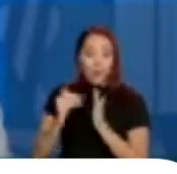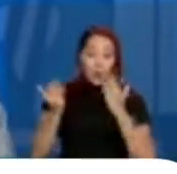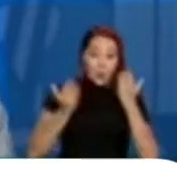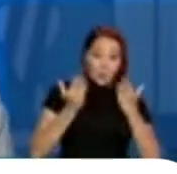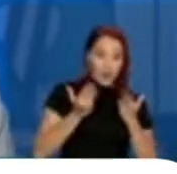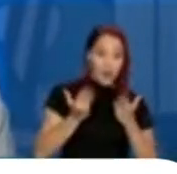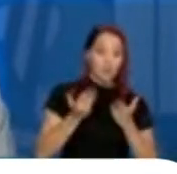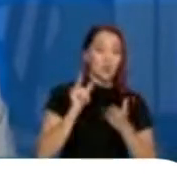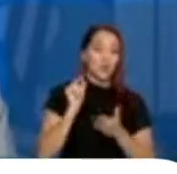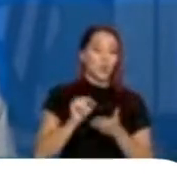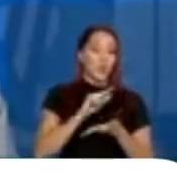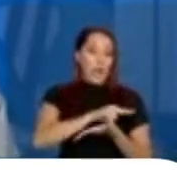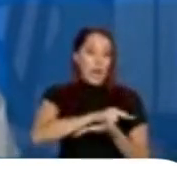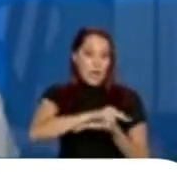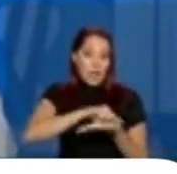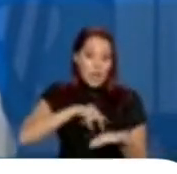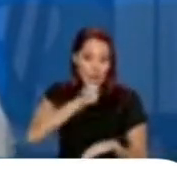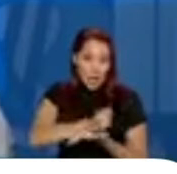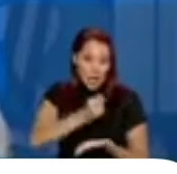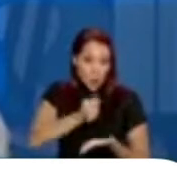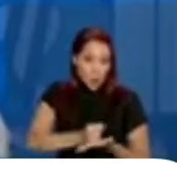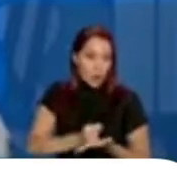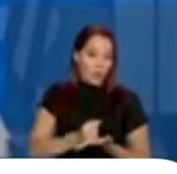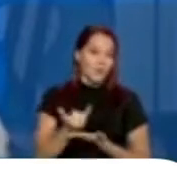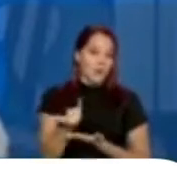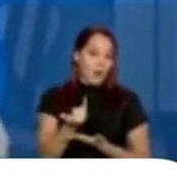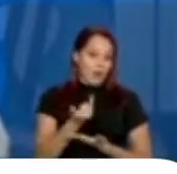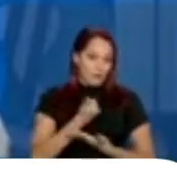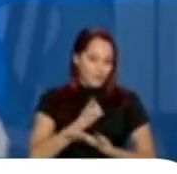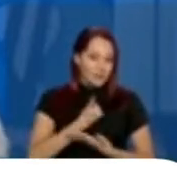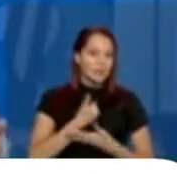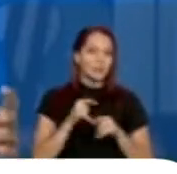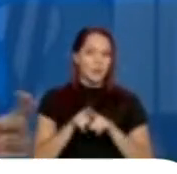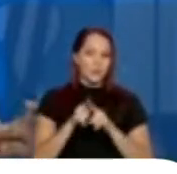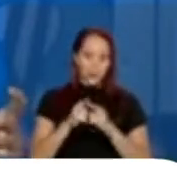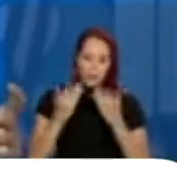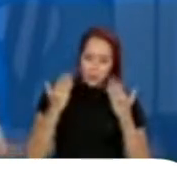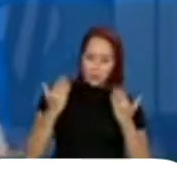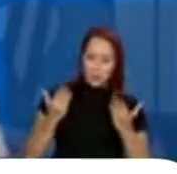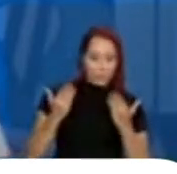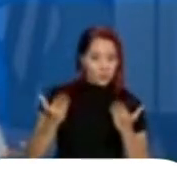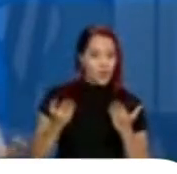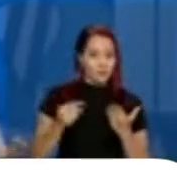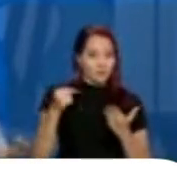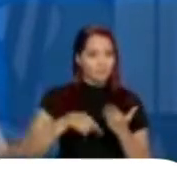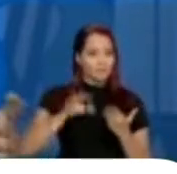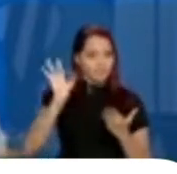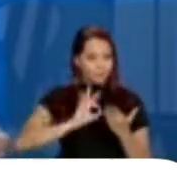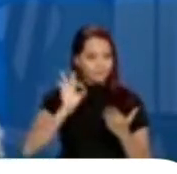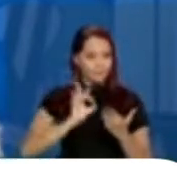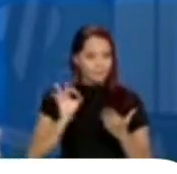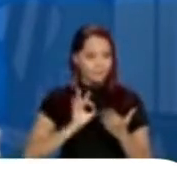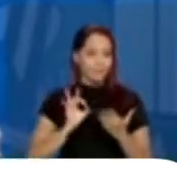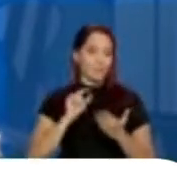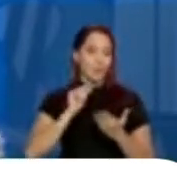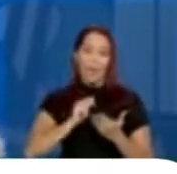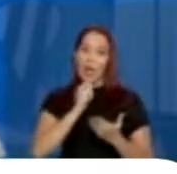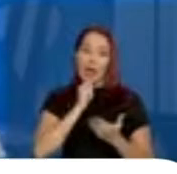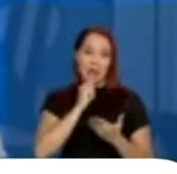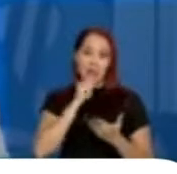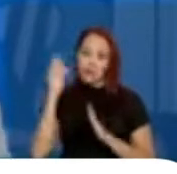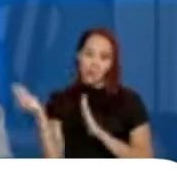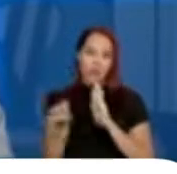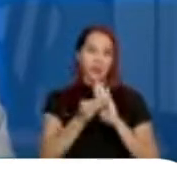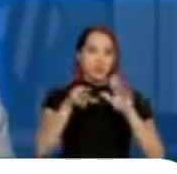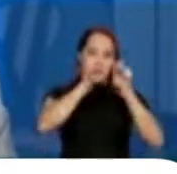dos cartórios, olhando para os casos suspeitos do Covid, essa proporção daquilo que ainda não está no